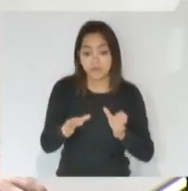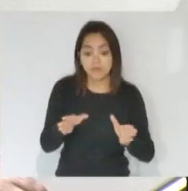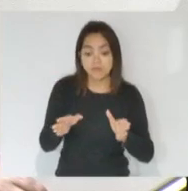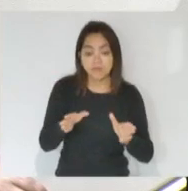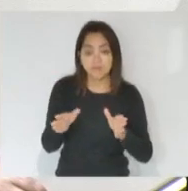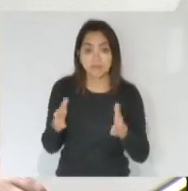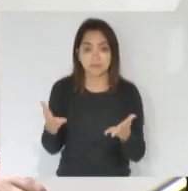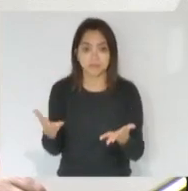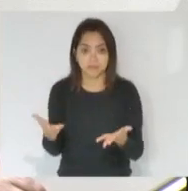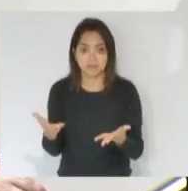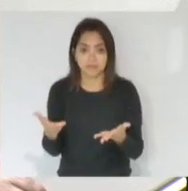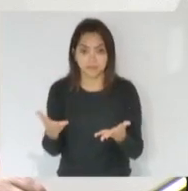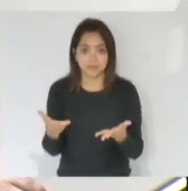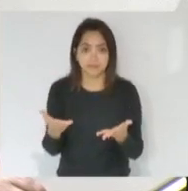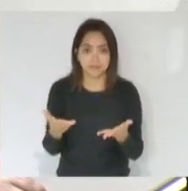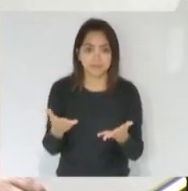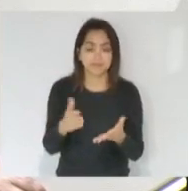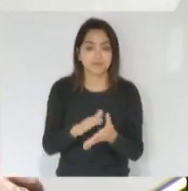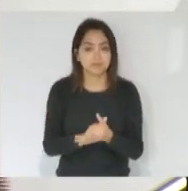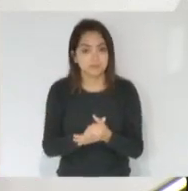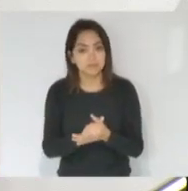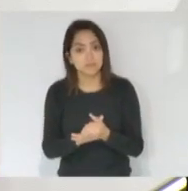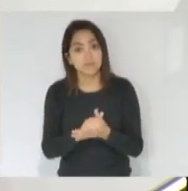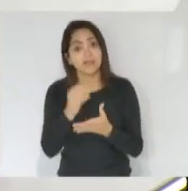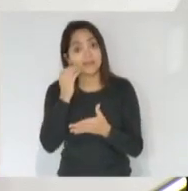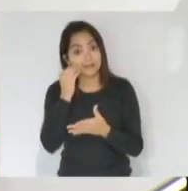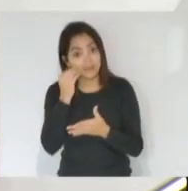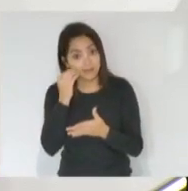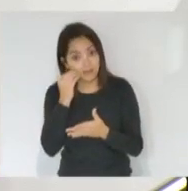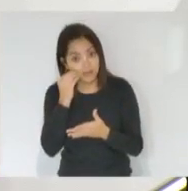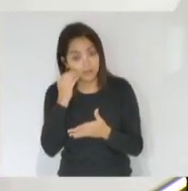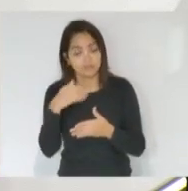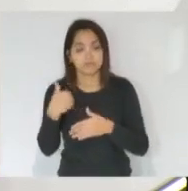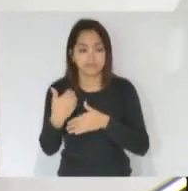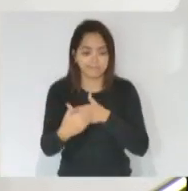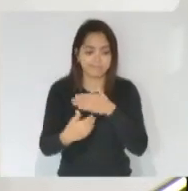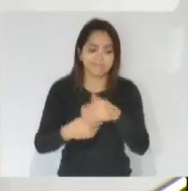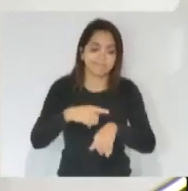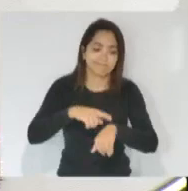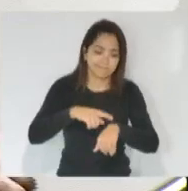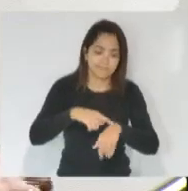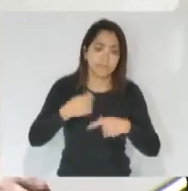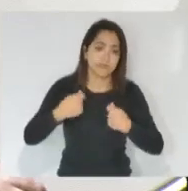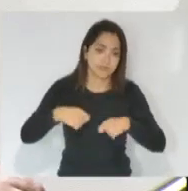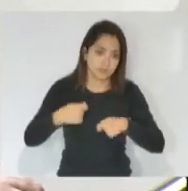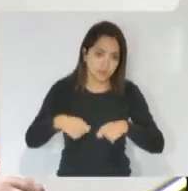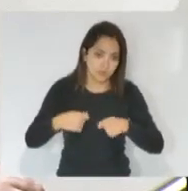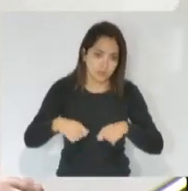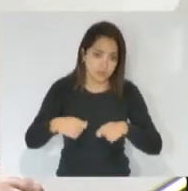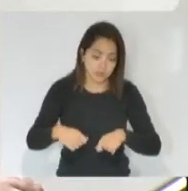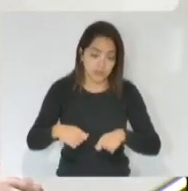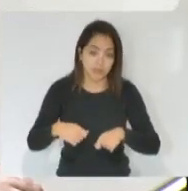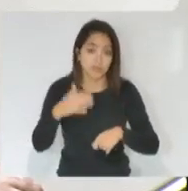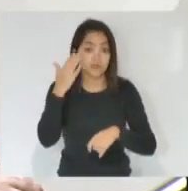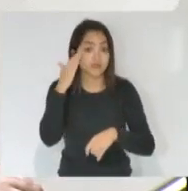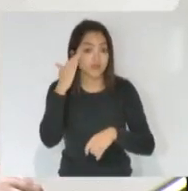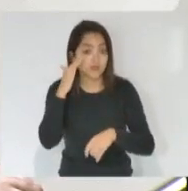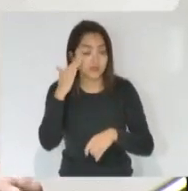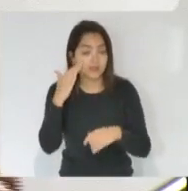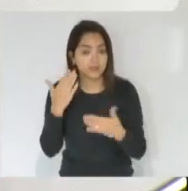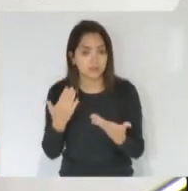tomou as providências, claro, demandou um certo tempo, sim. E é compreensível que assim